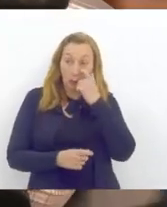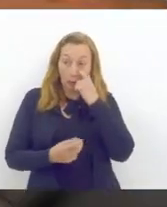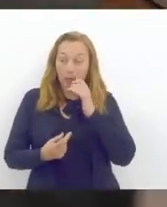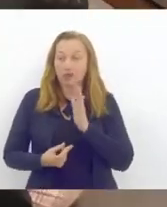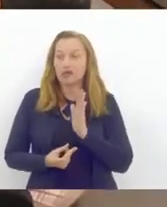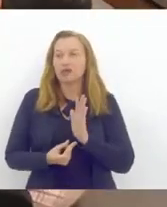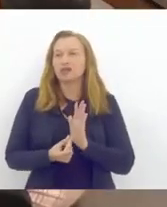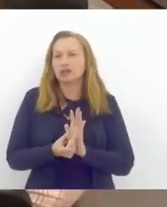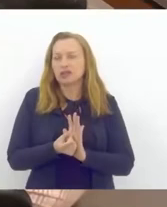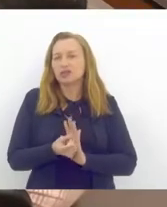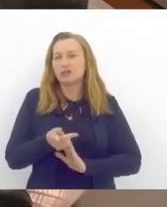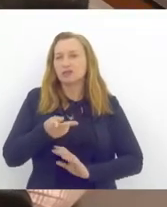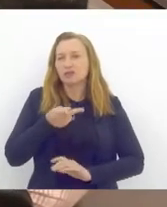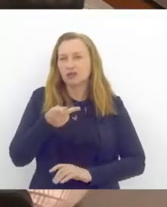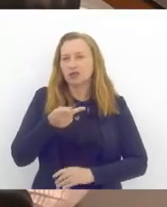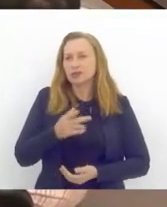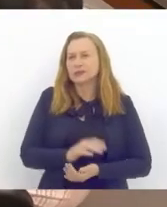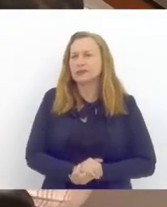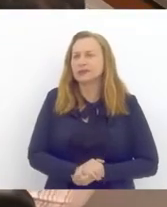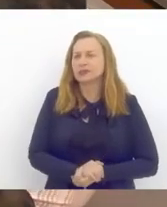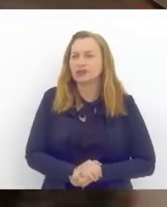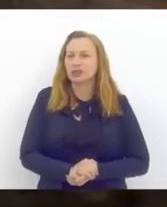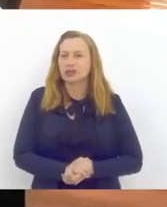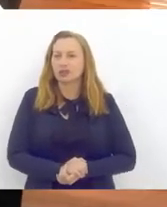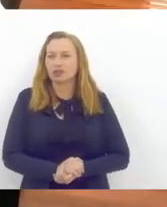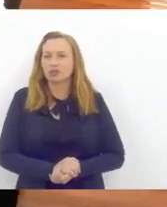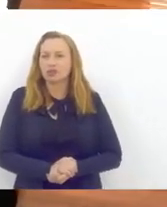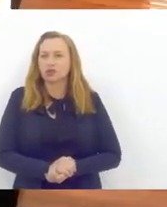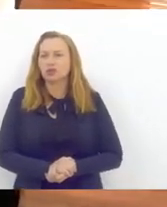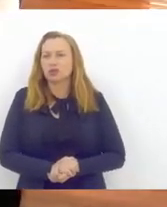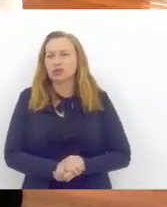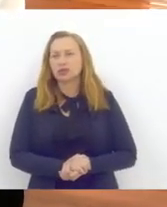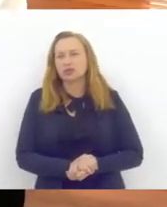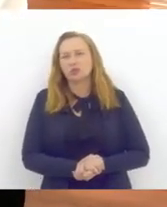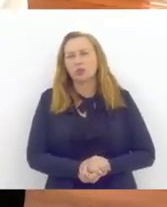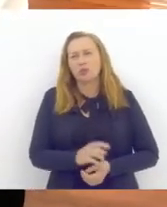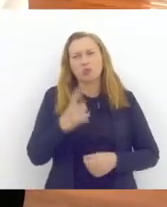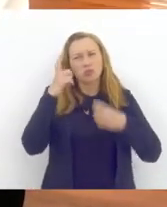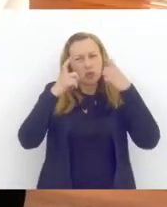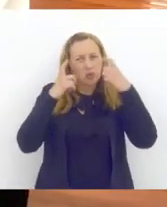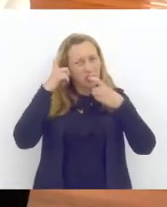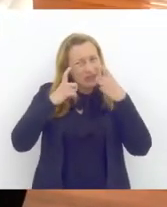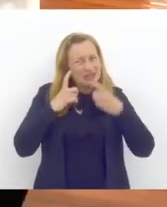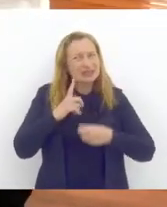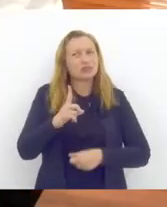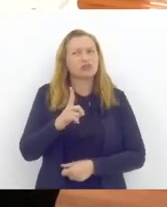financeira falando, eu só tenho um certo receio